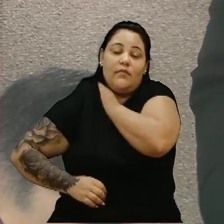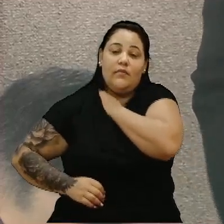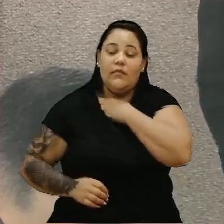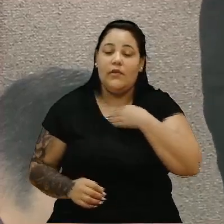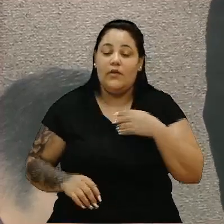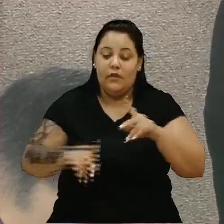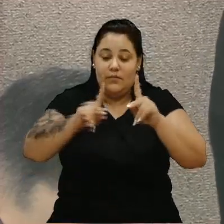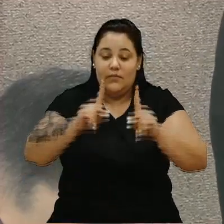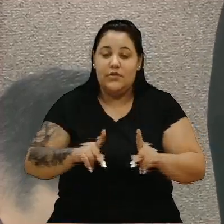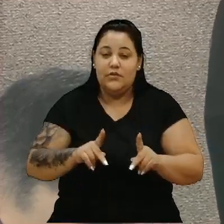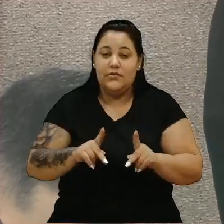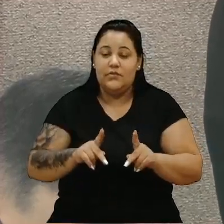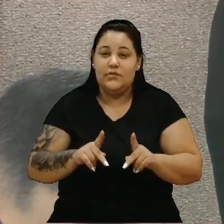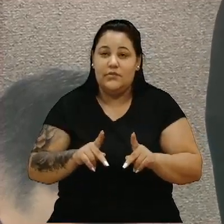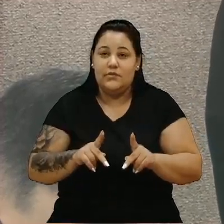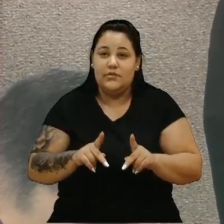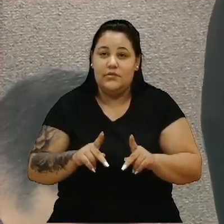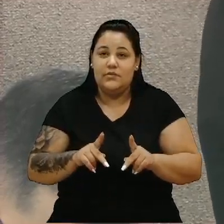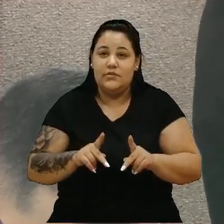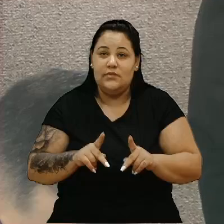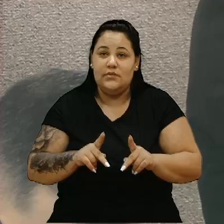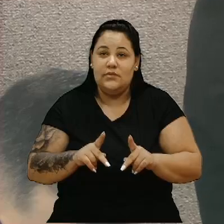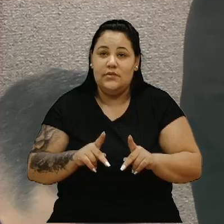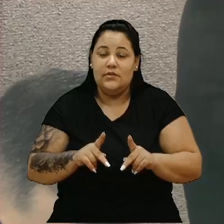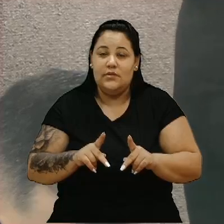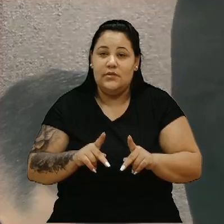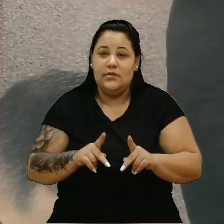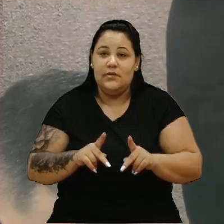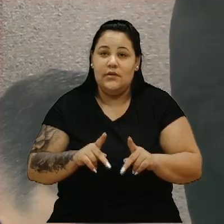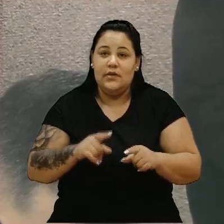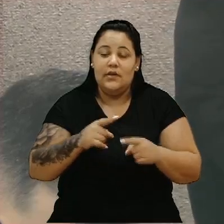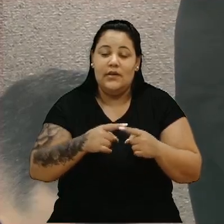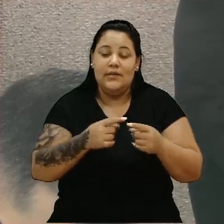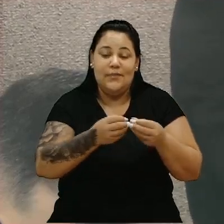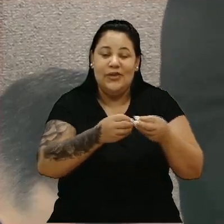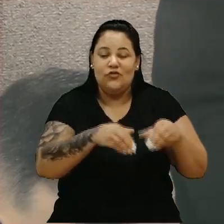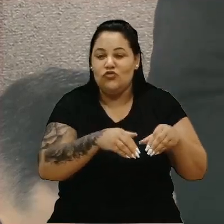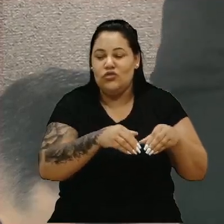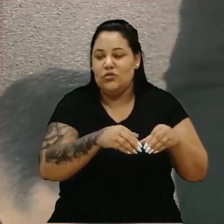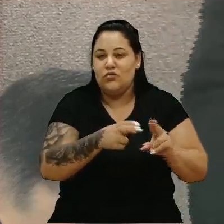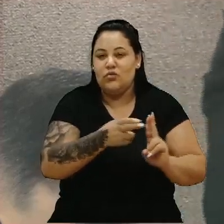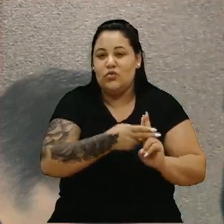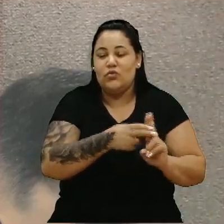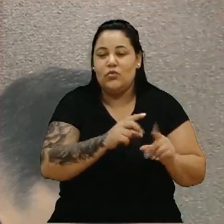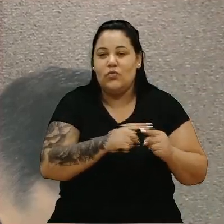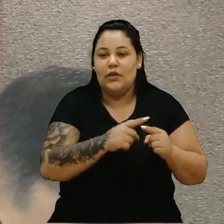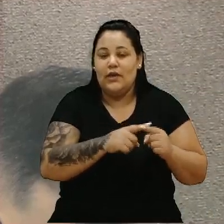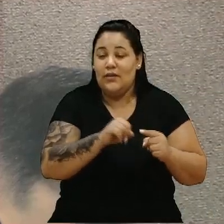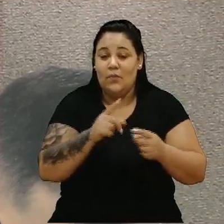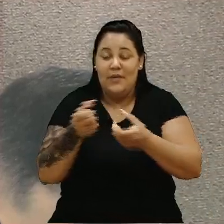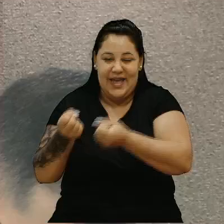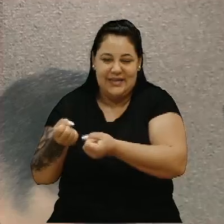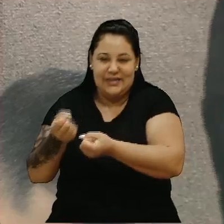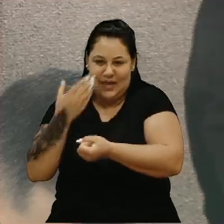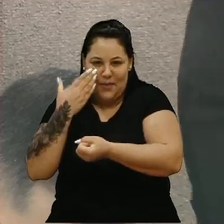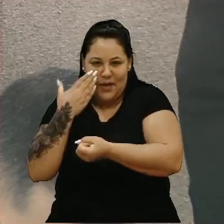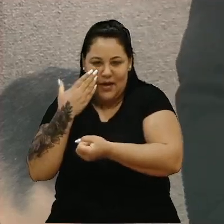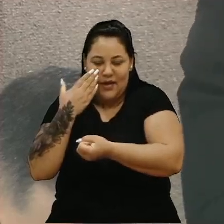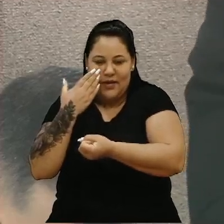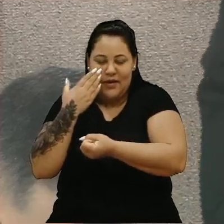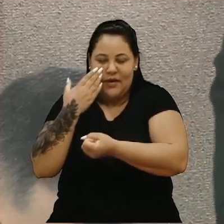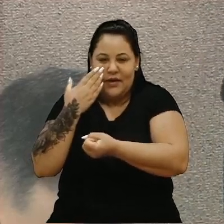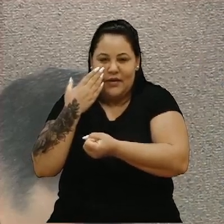não oneram o SUS. Por quê? Se todo mundo fosse para o SUS, não ia ter condições. Então, parabéns a